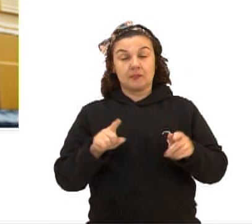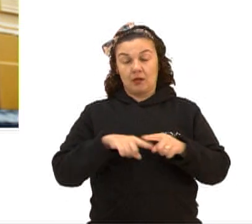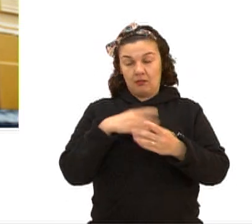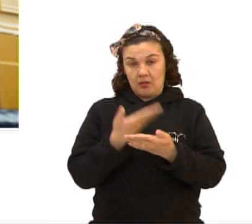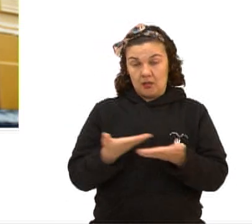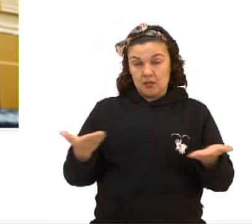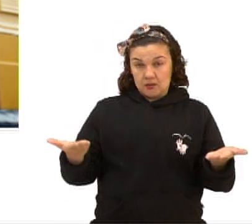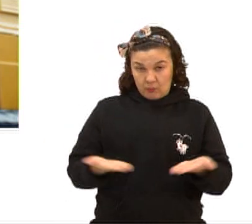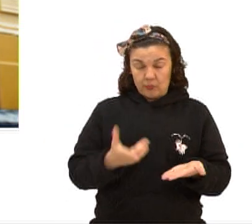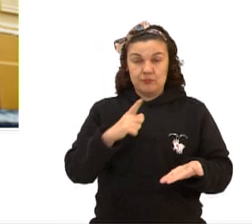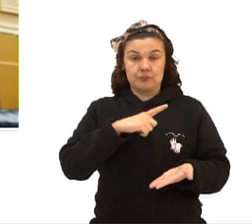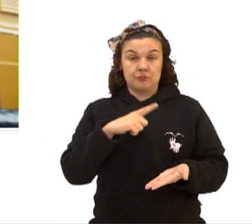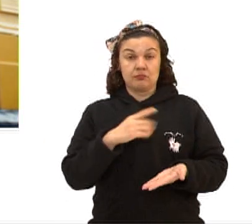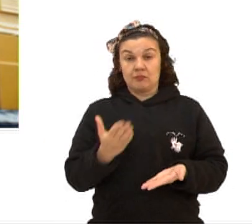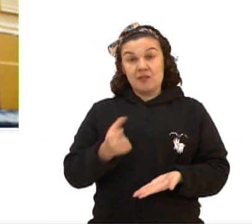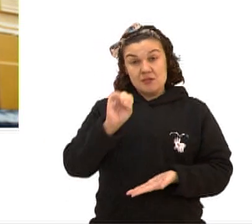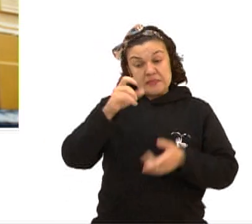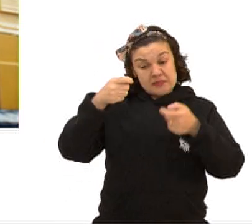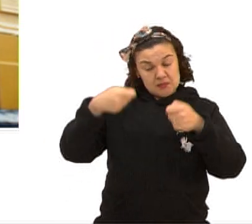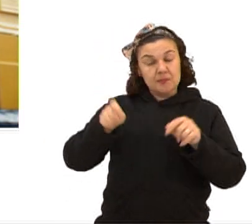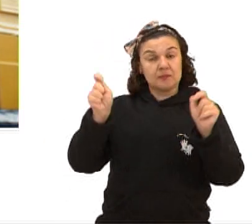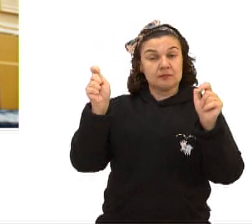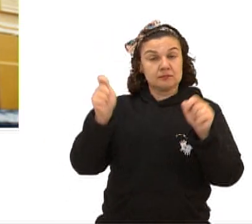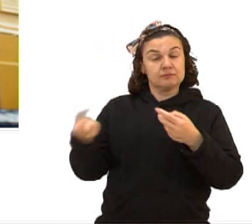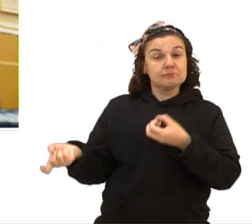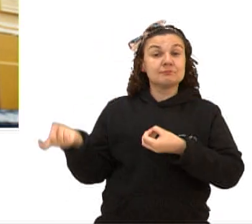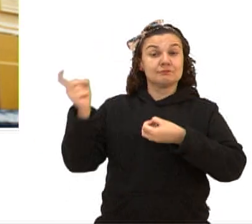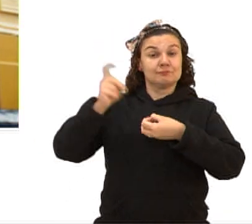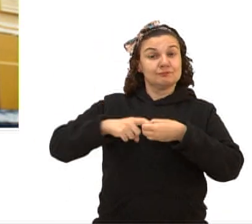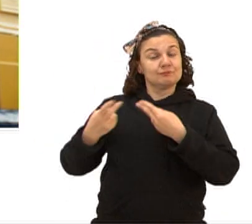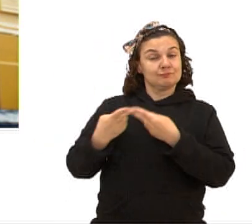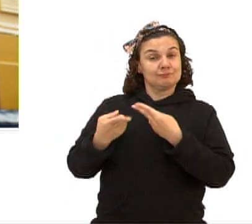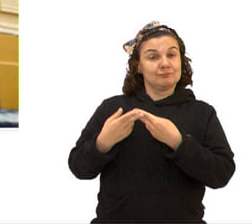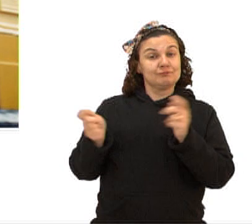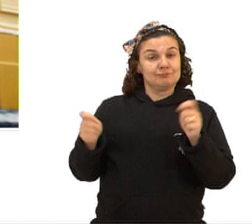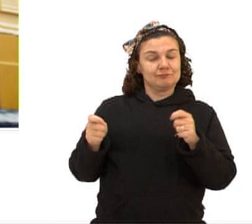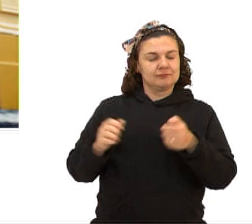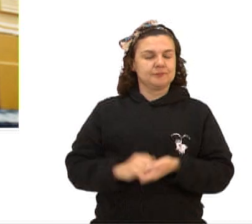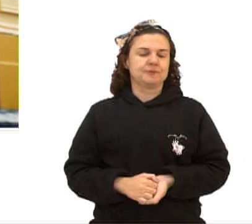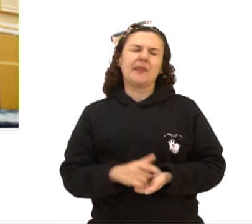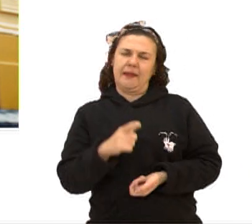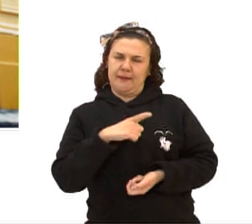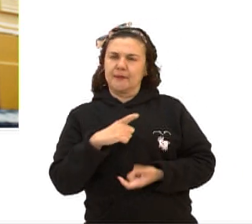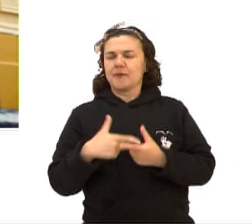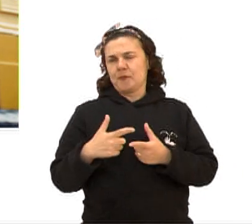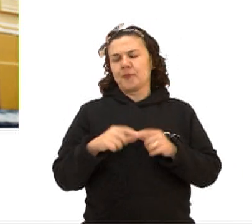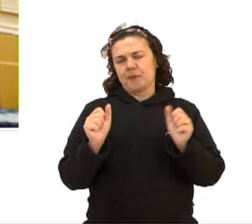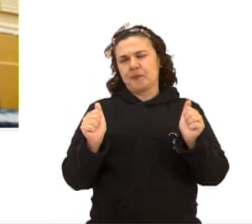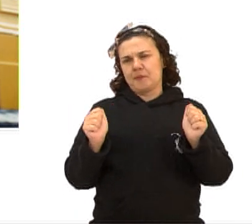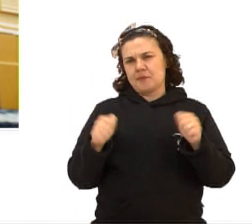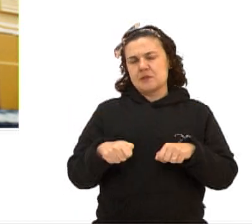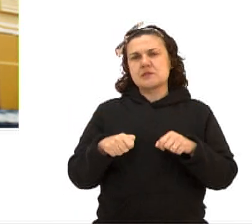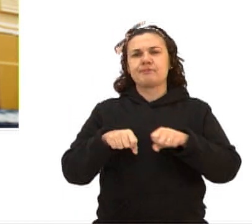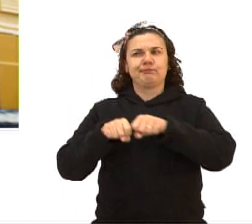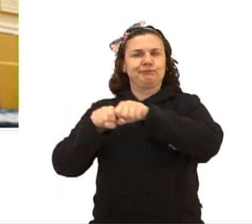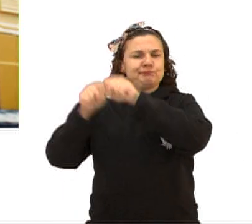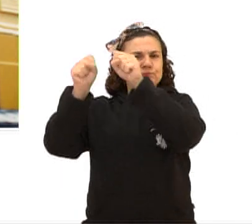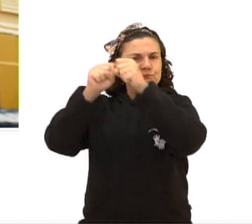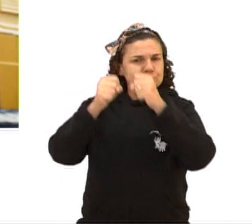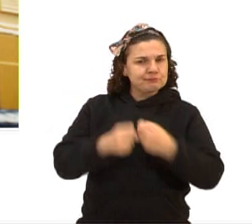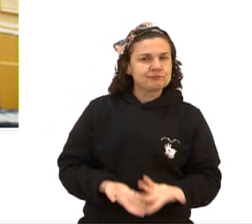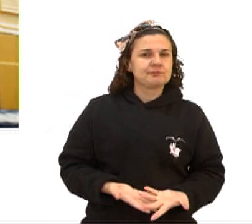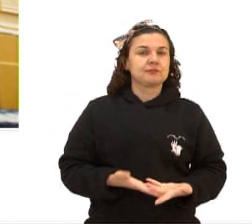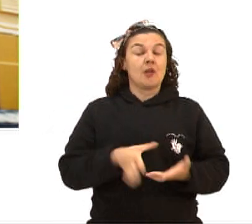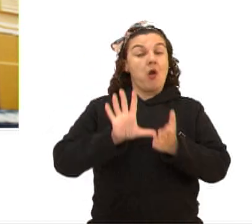existe e, se fosse o caso, ele poderia voltar a funcionar. Houve problemas lá com depredação, com